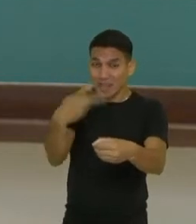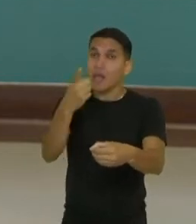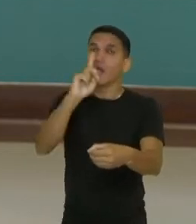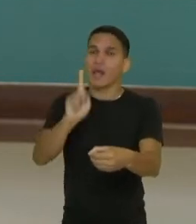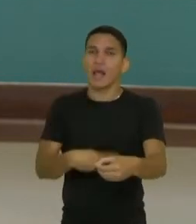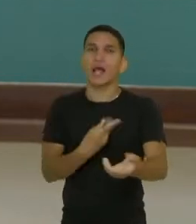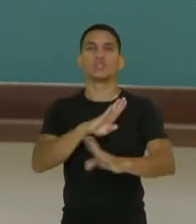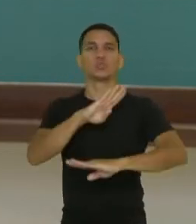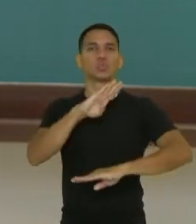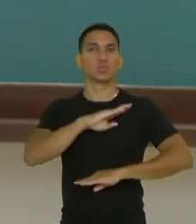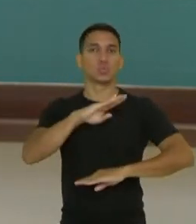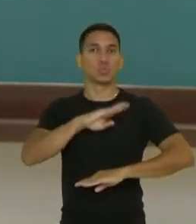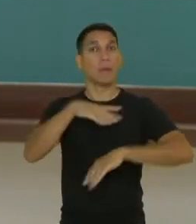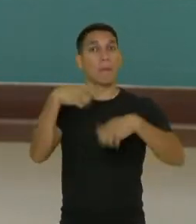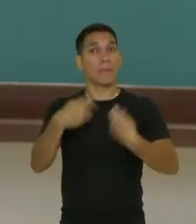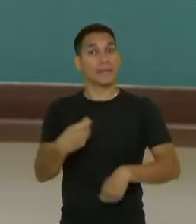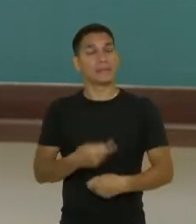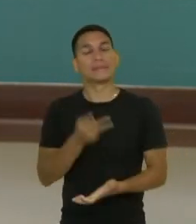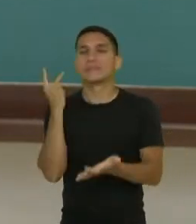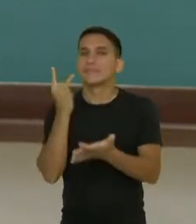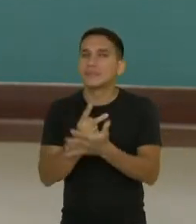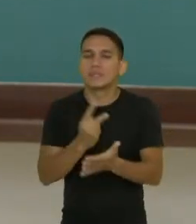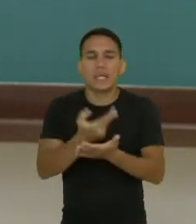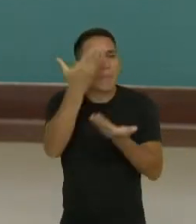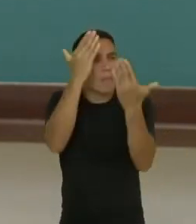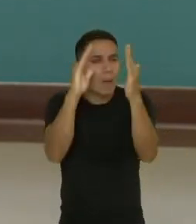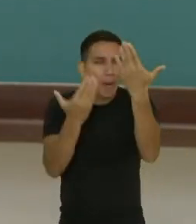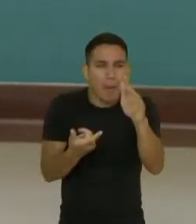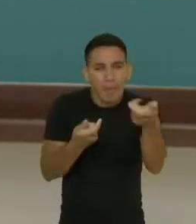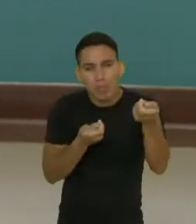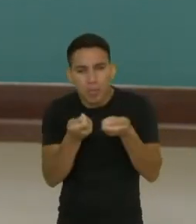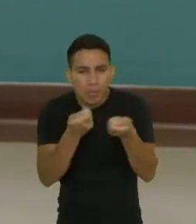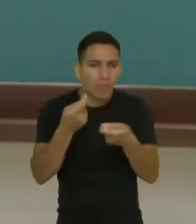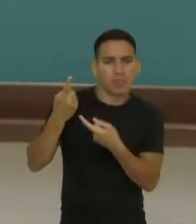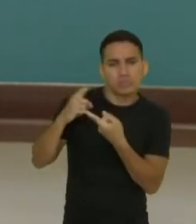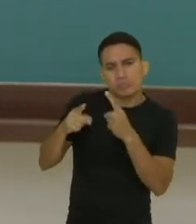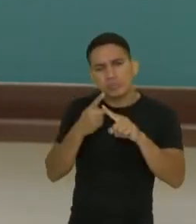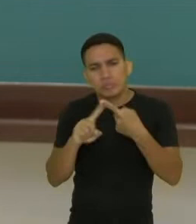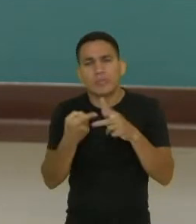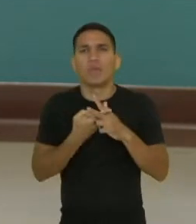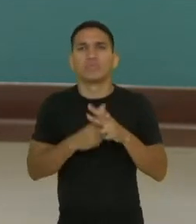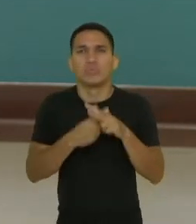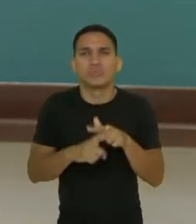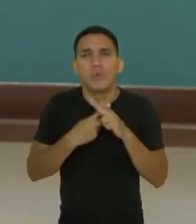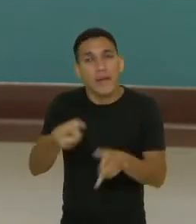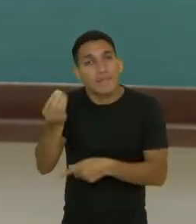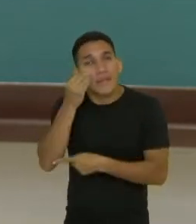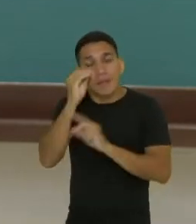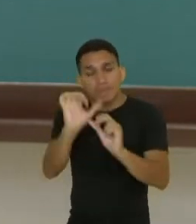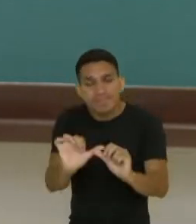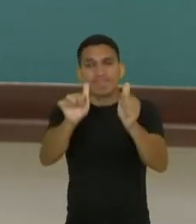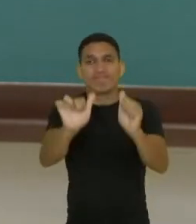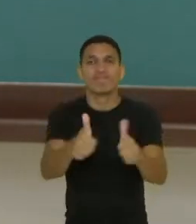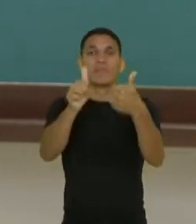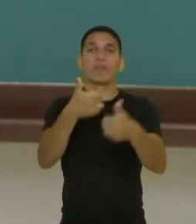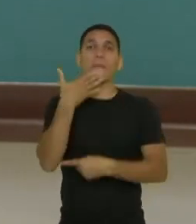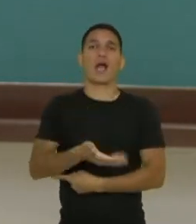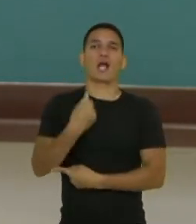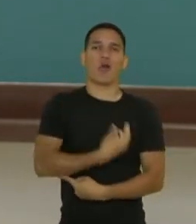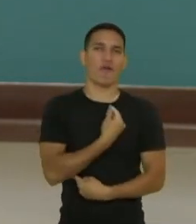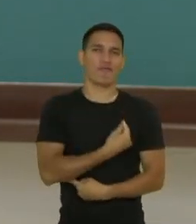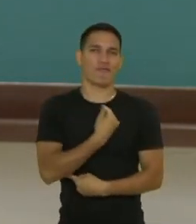uma situação que deve ser constantemente analisada e constantemente ter essa busca por melhores condições de